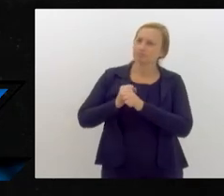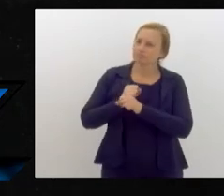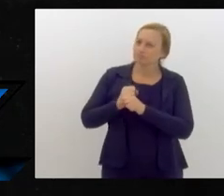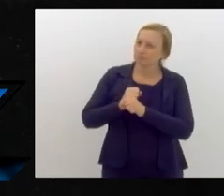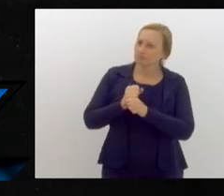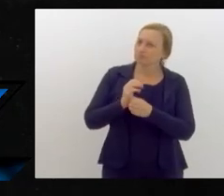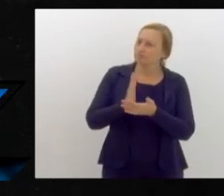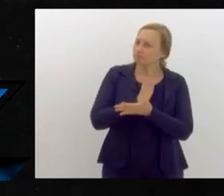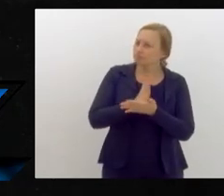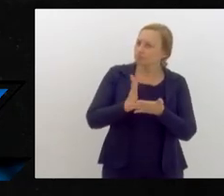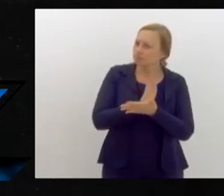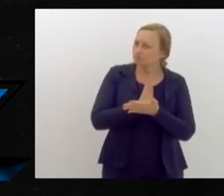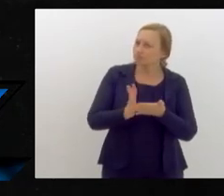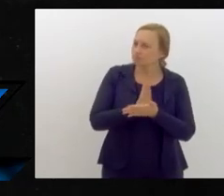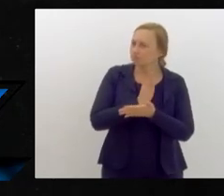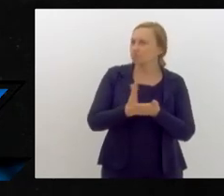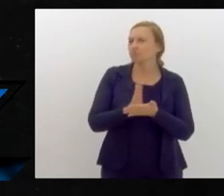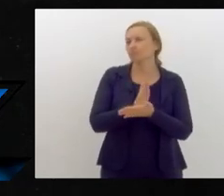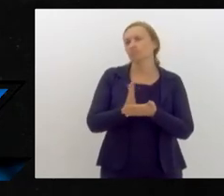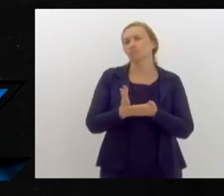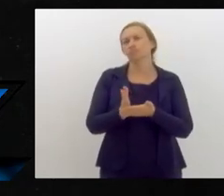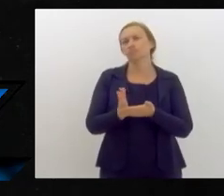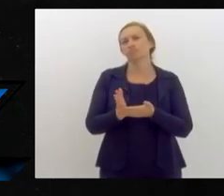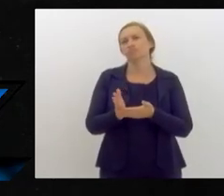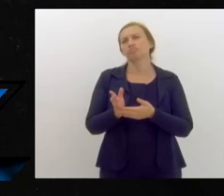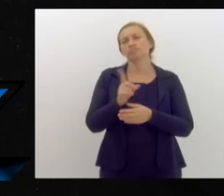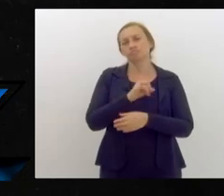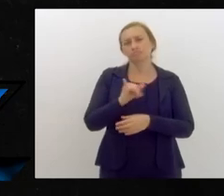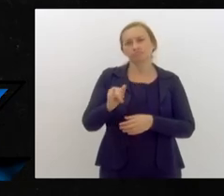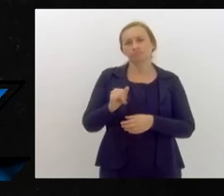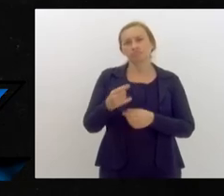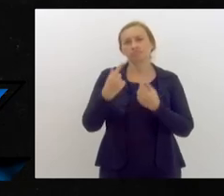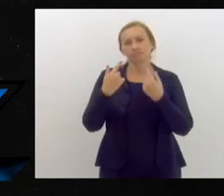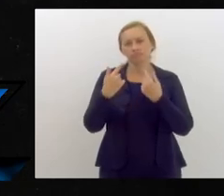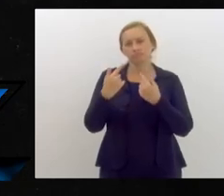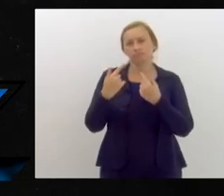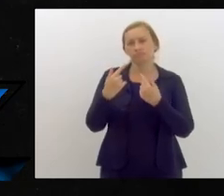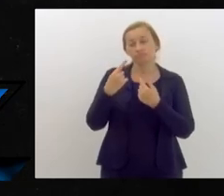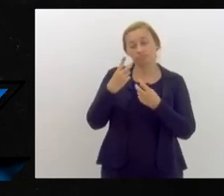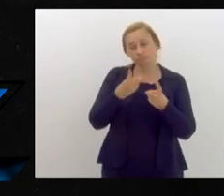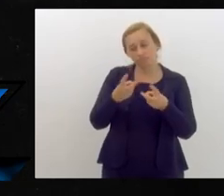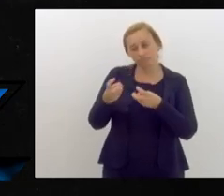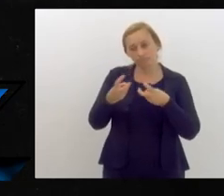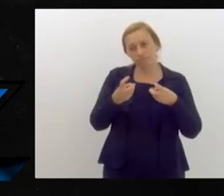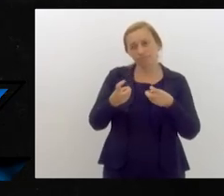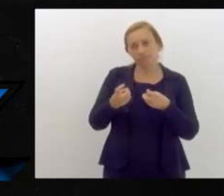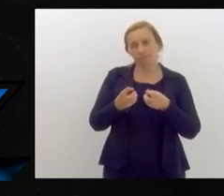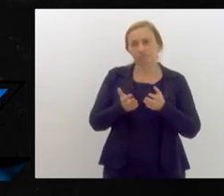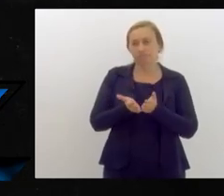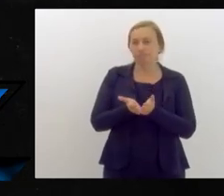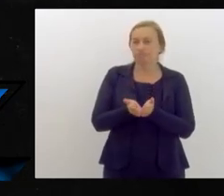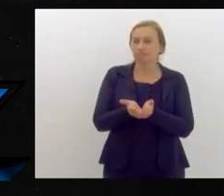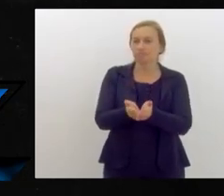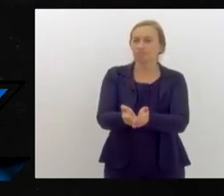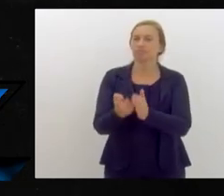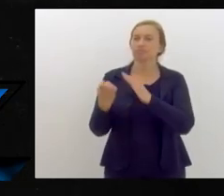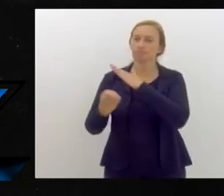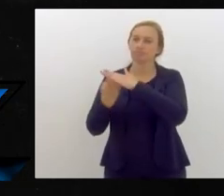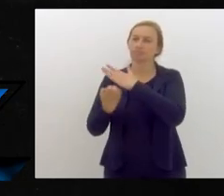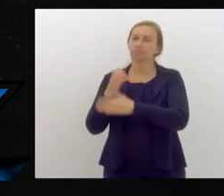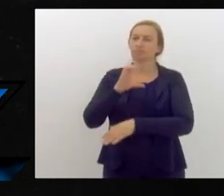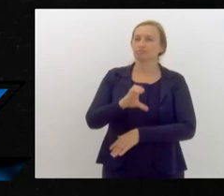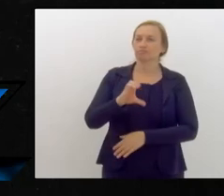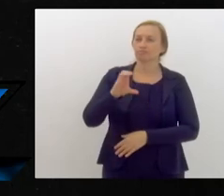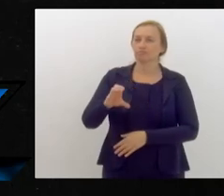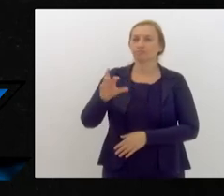vem questionando o fato da concessionária barcas S.A a CCR barcas